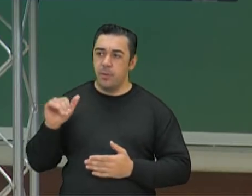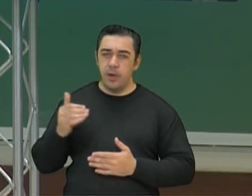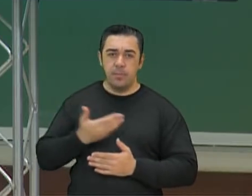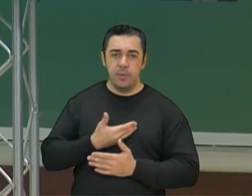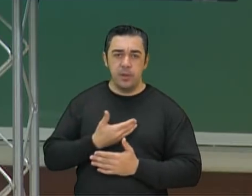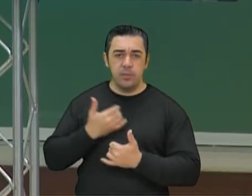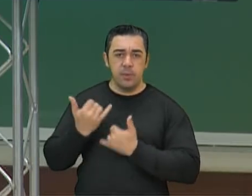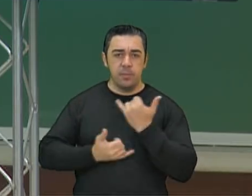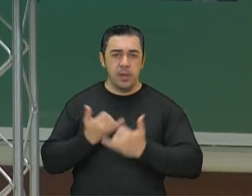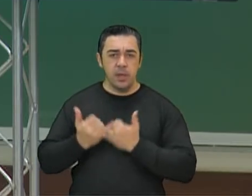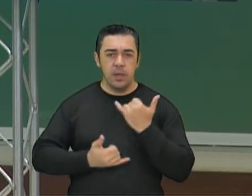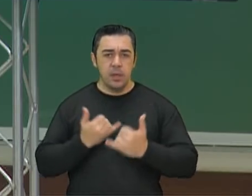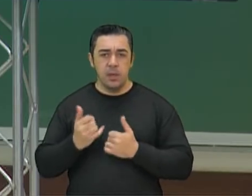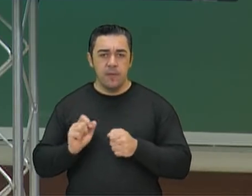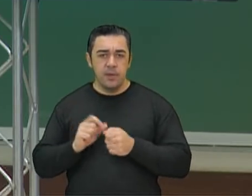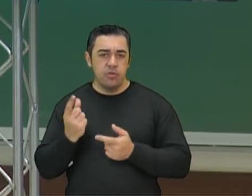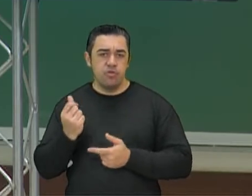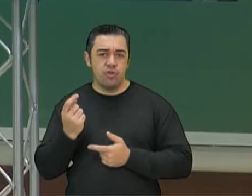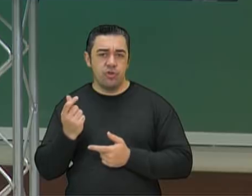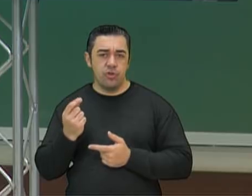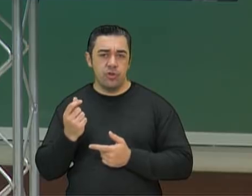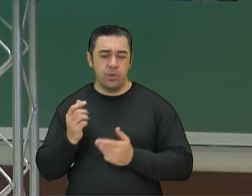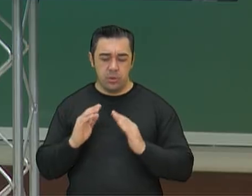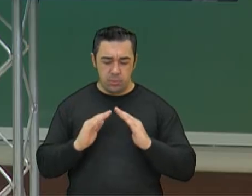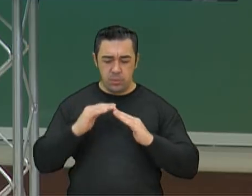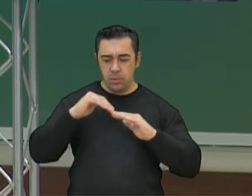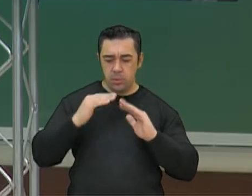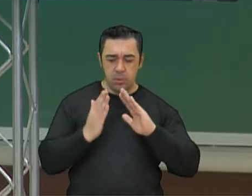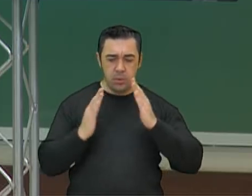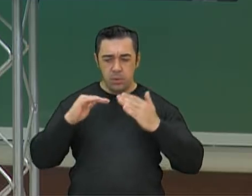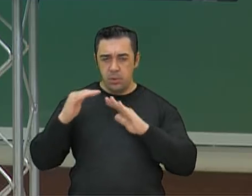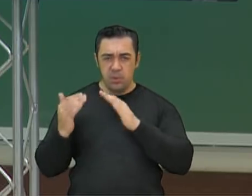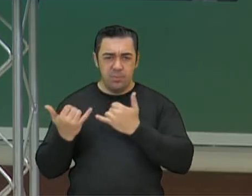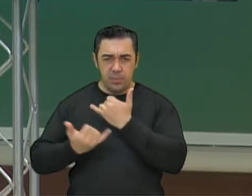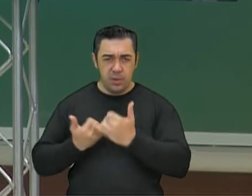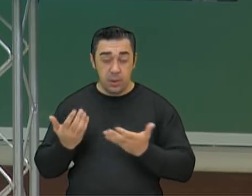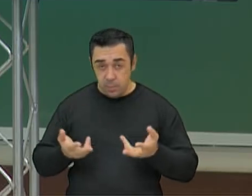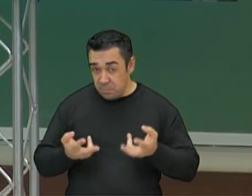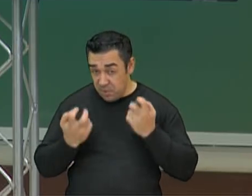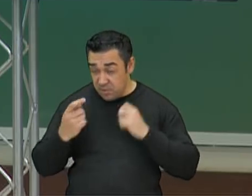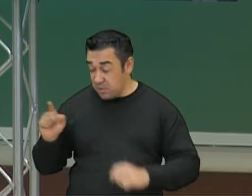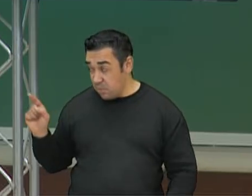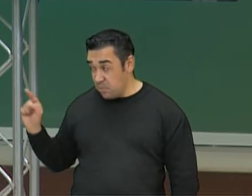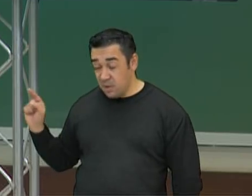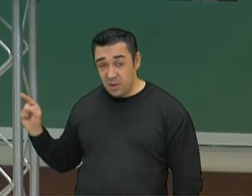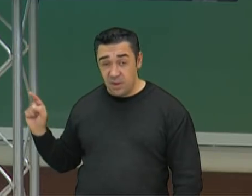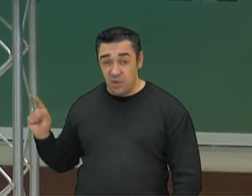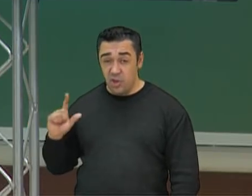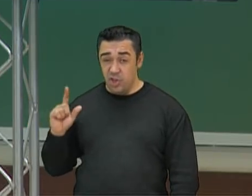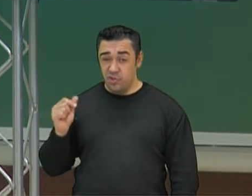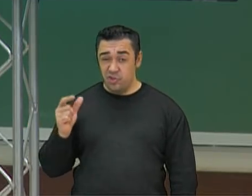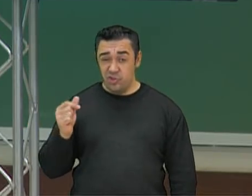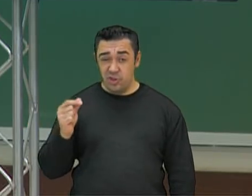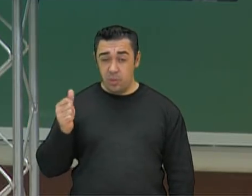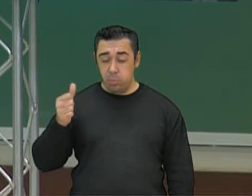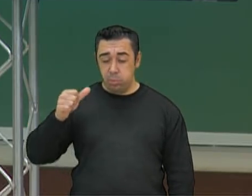seus irmãos para empilhar cédulas de real. Então percebe quanto que o dinheiro